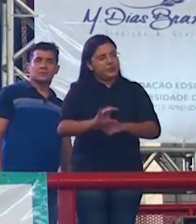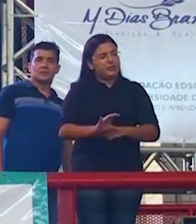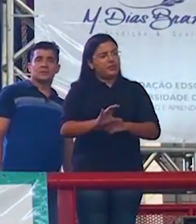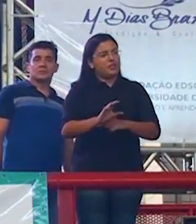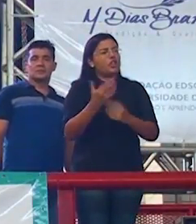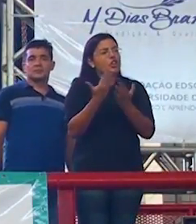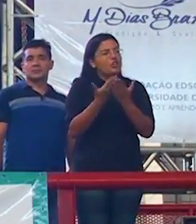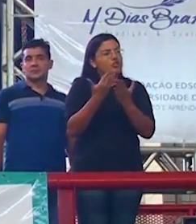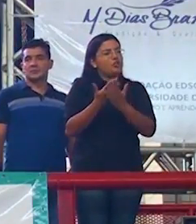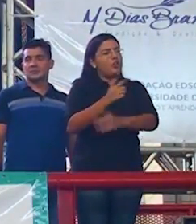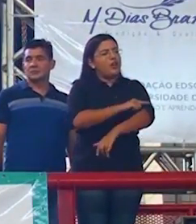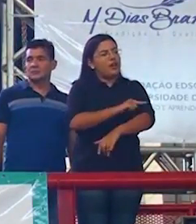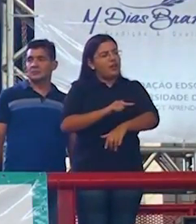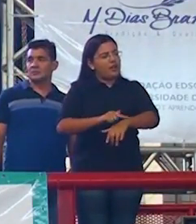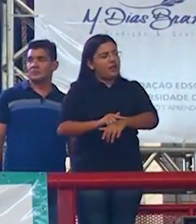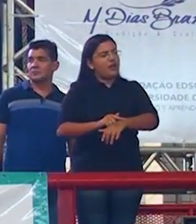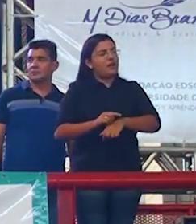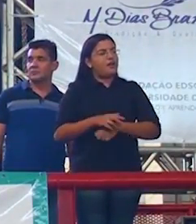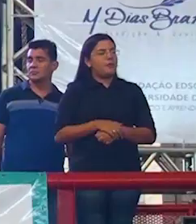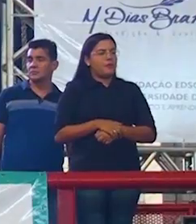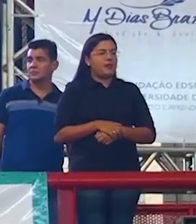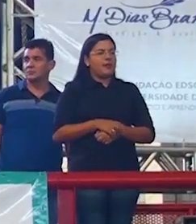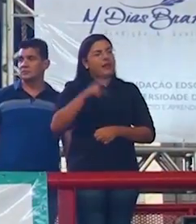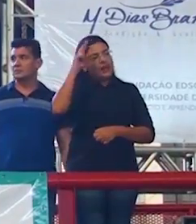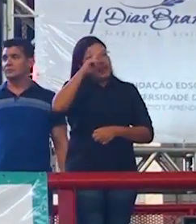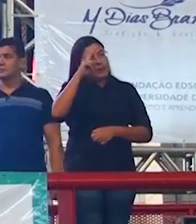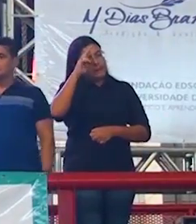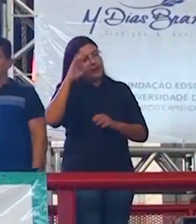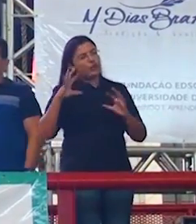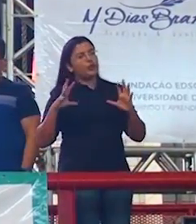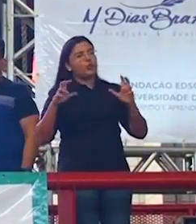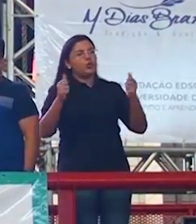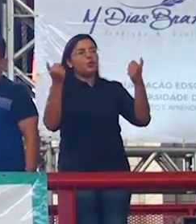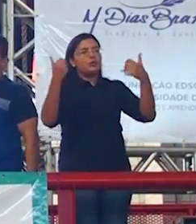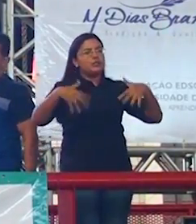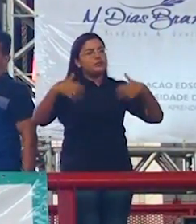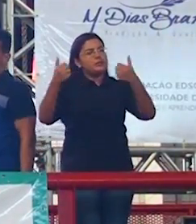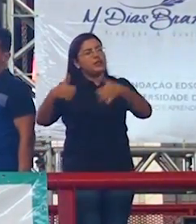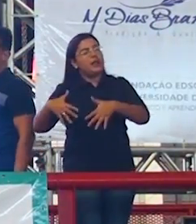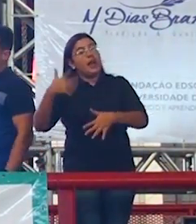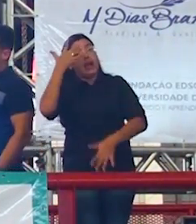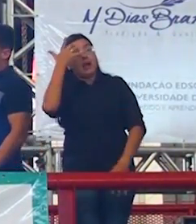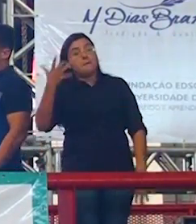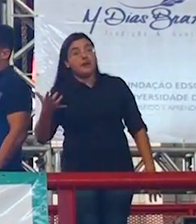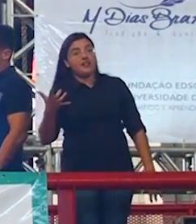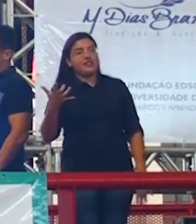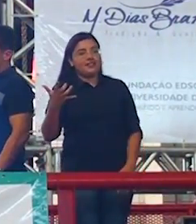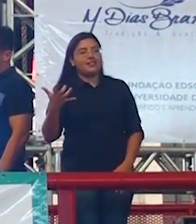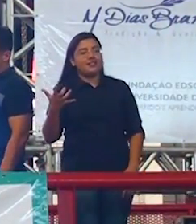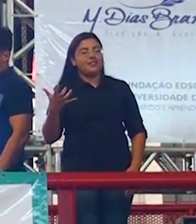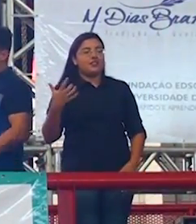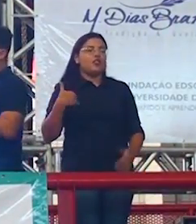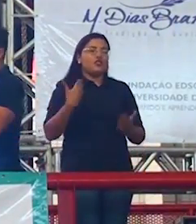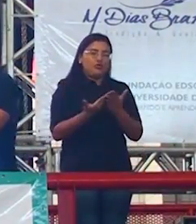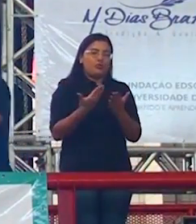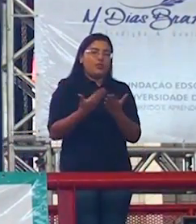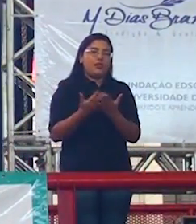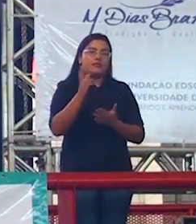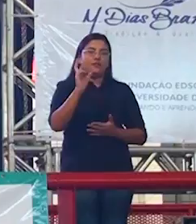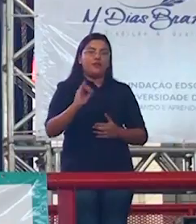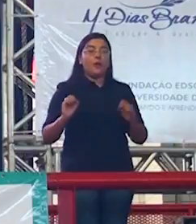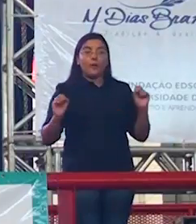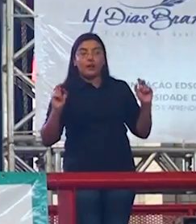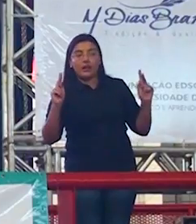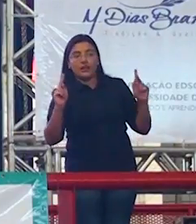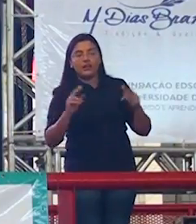estudarem com calma, relembrarem tudo que eu falei e começar a colocar em prática já amanhã, quando você for estudar,